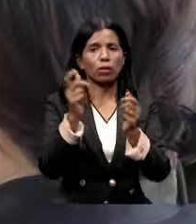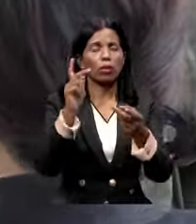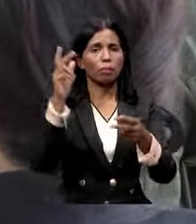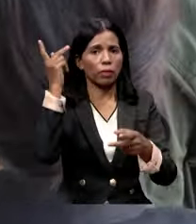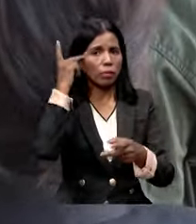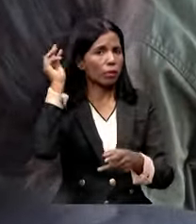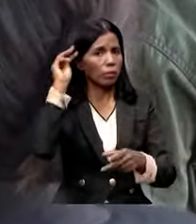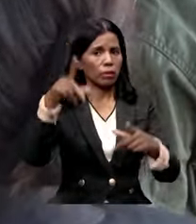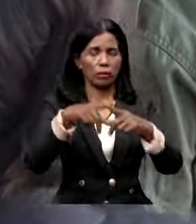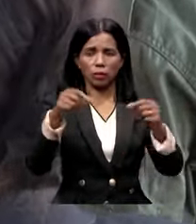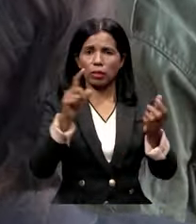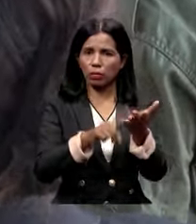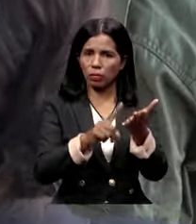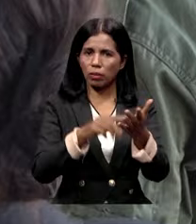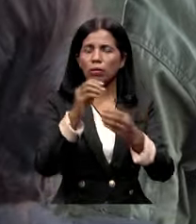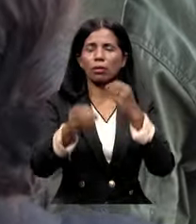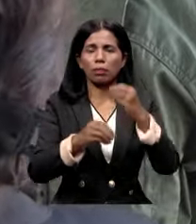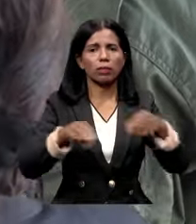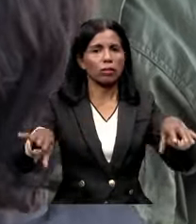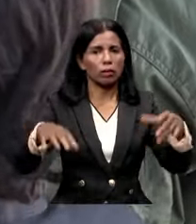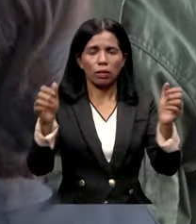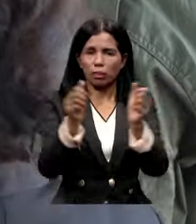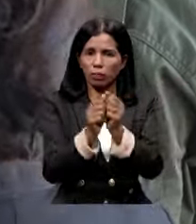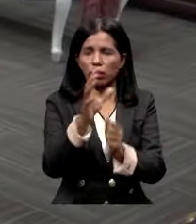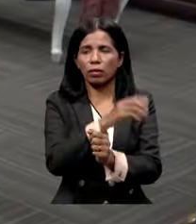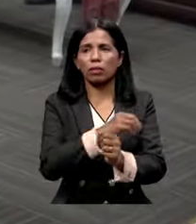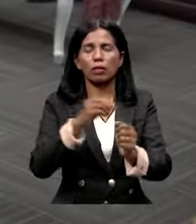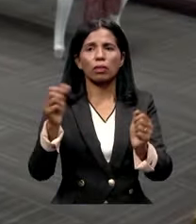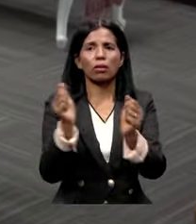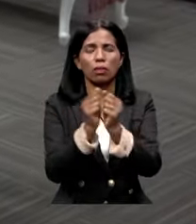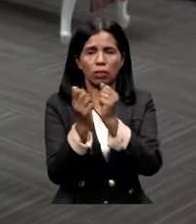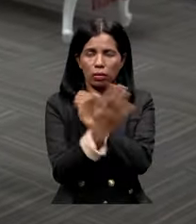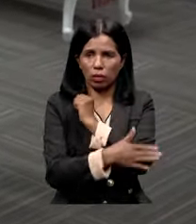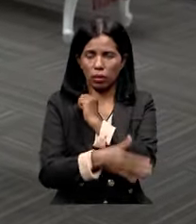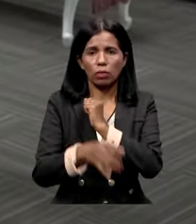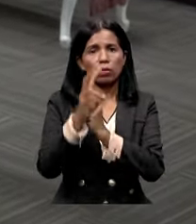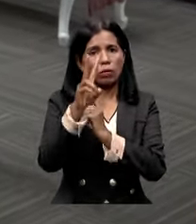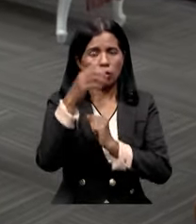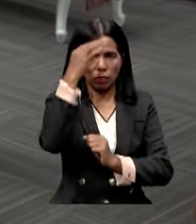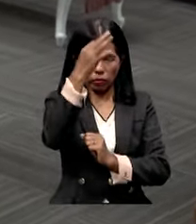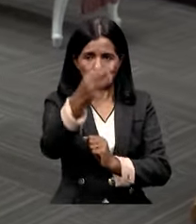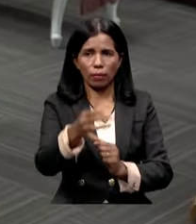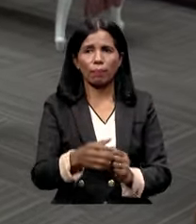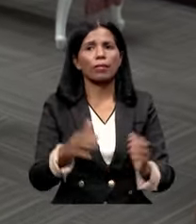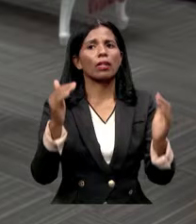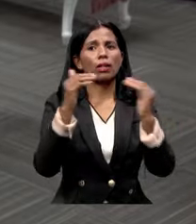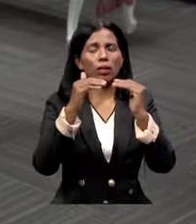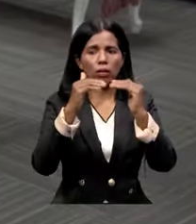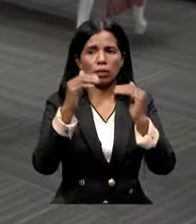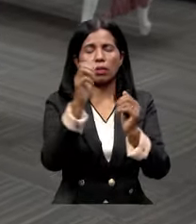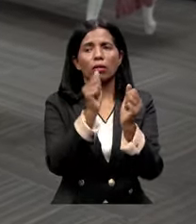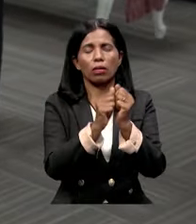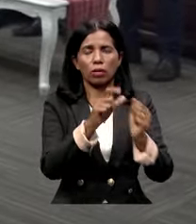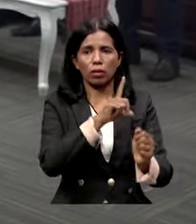Japão ho de discute com a ba relação bilateral no cooperação entre nação roba futuro. Nunemos encontro cortesia ho